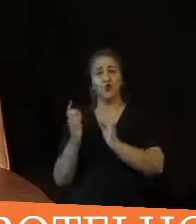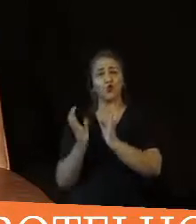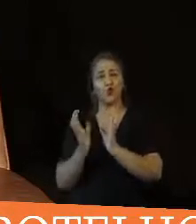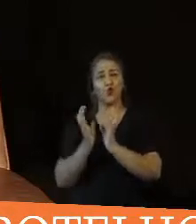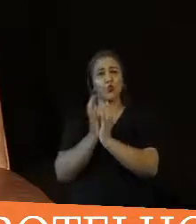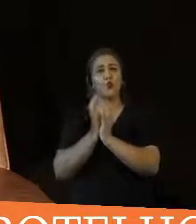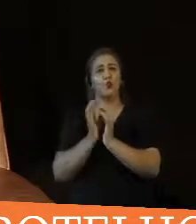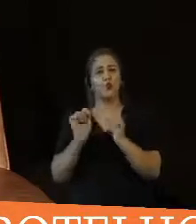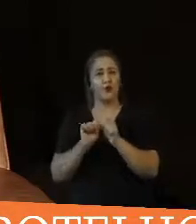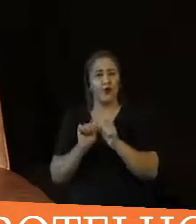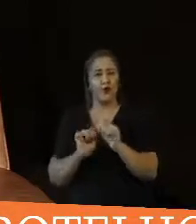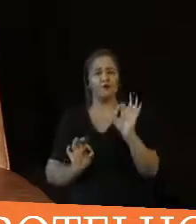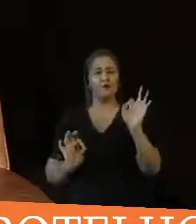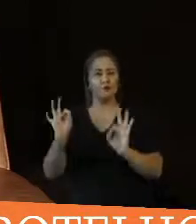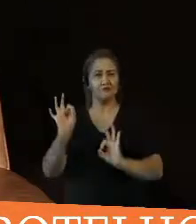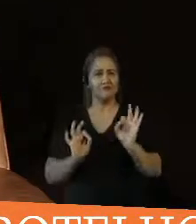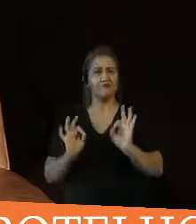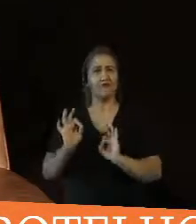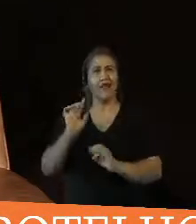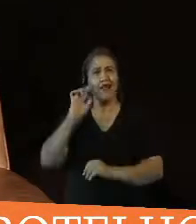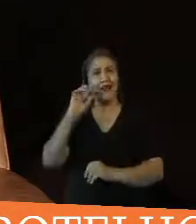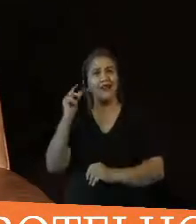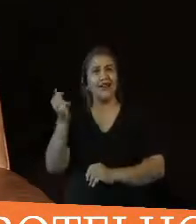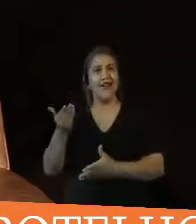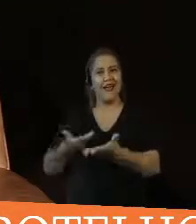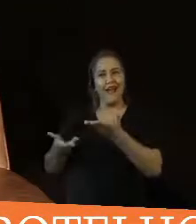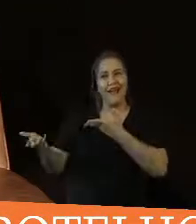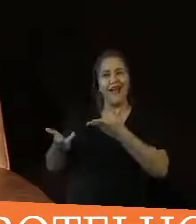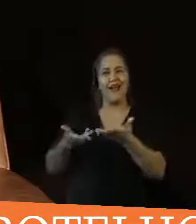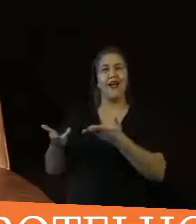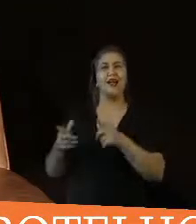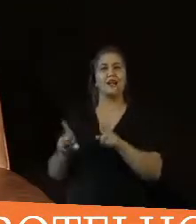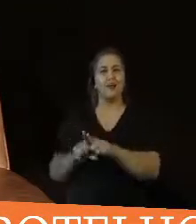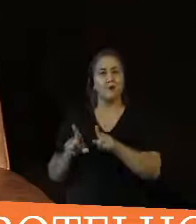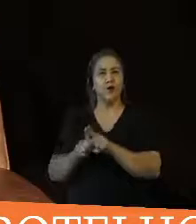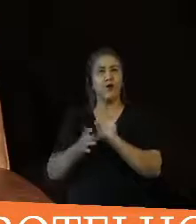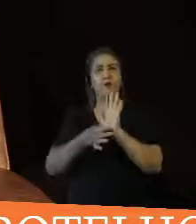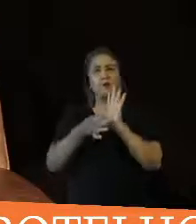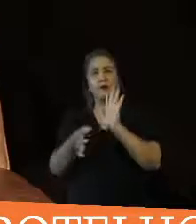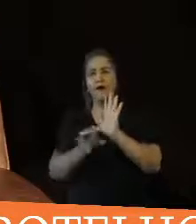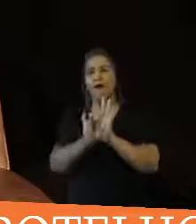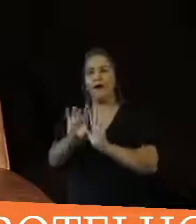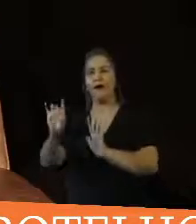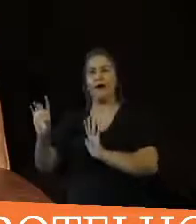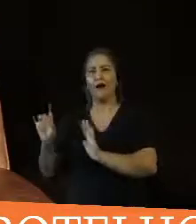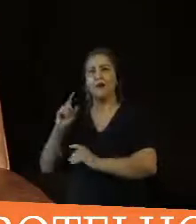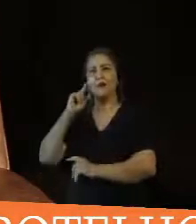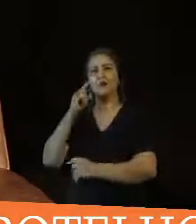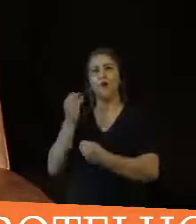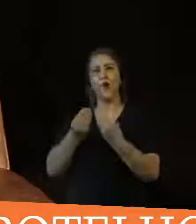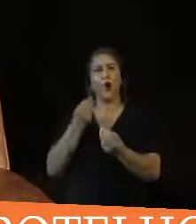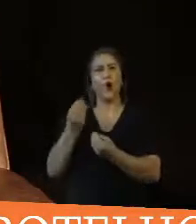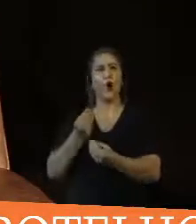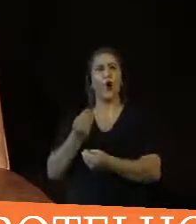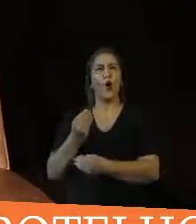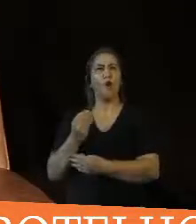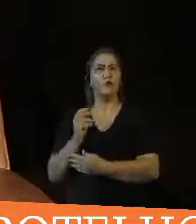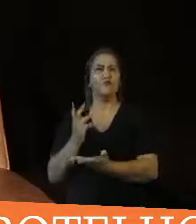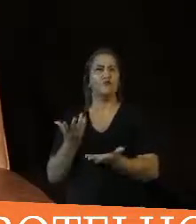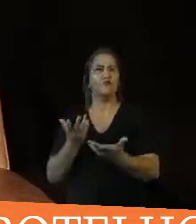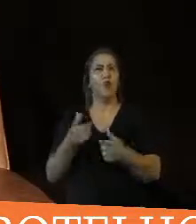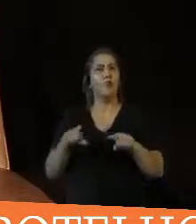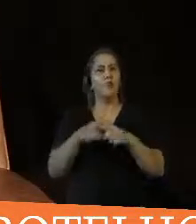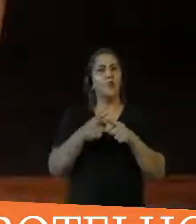Nessa junção, né, nessa troca de ideias, a gente também pensou também na narrativa, na sequência